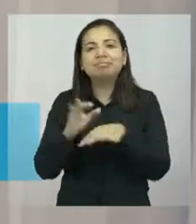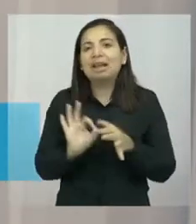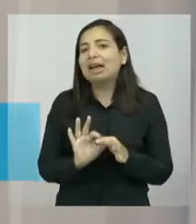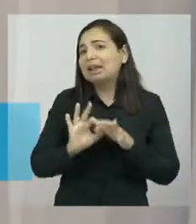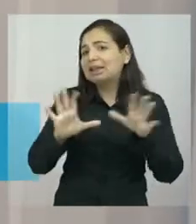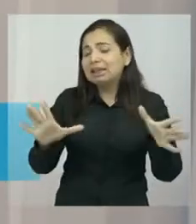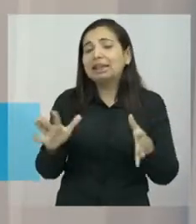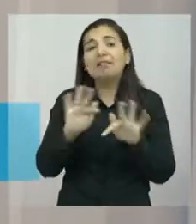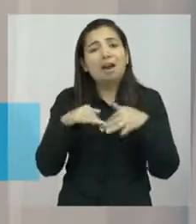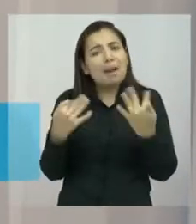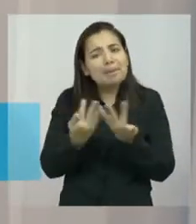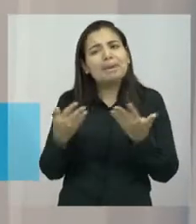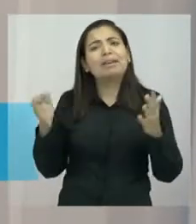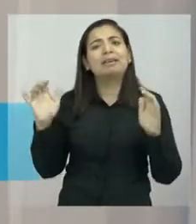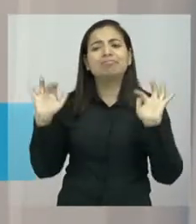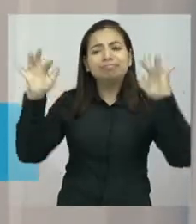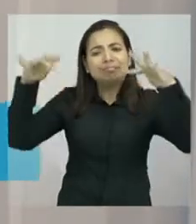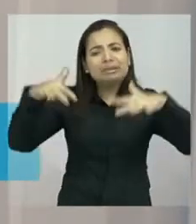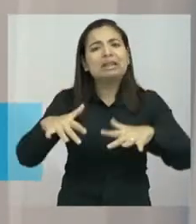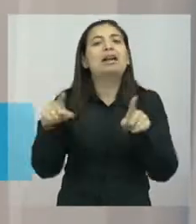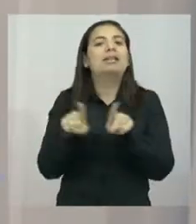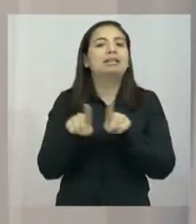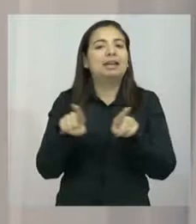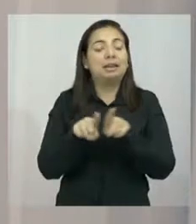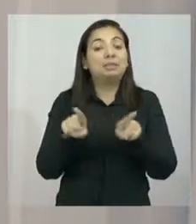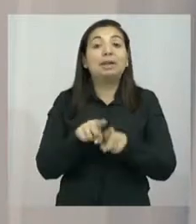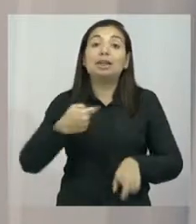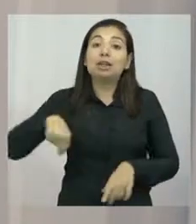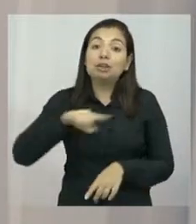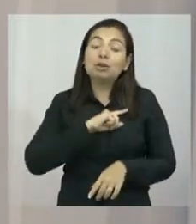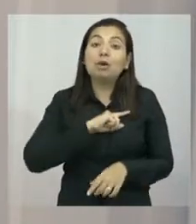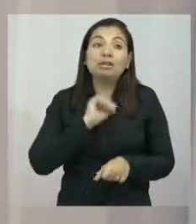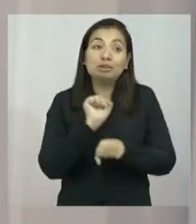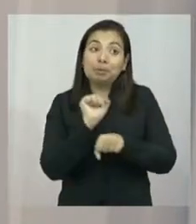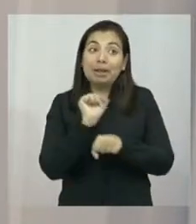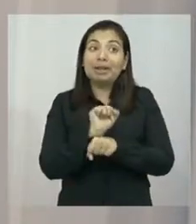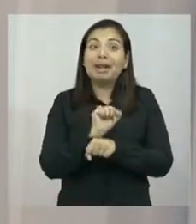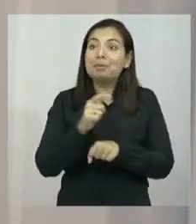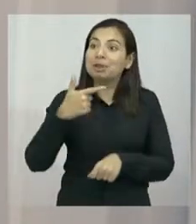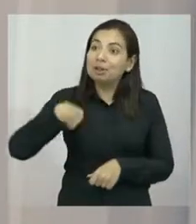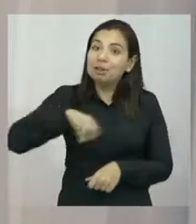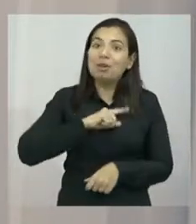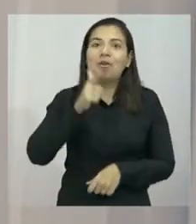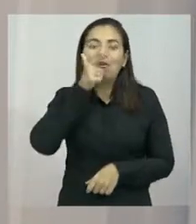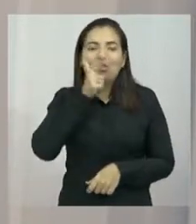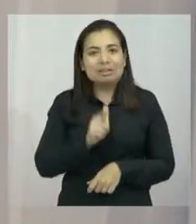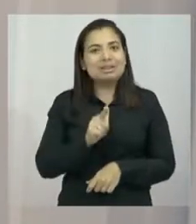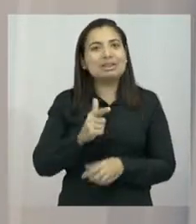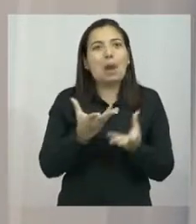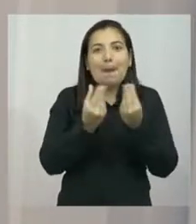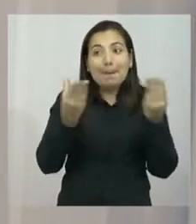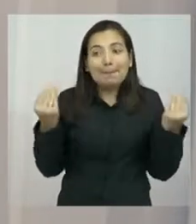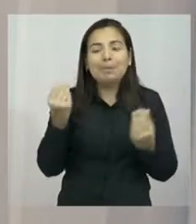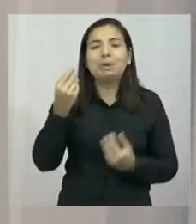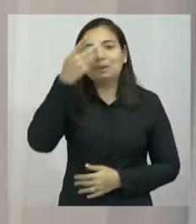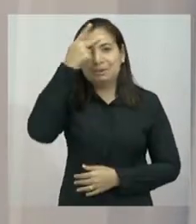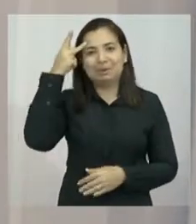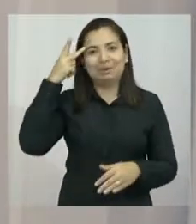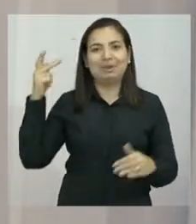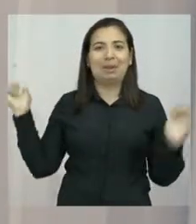nós contamos que esse ano nós possamos atingir um público máximo e que também, além do público, a gente